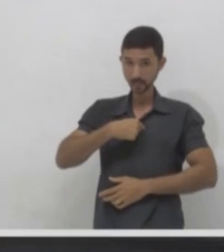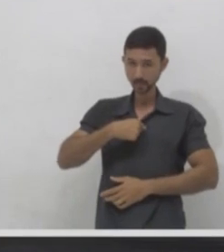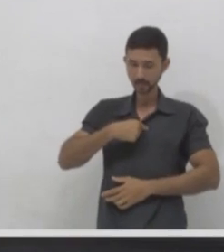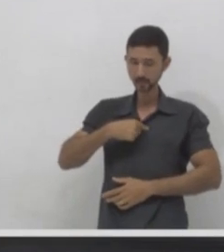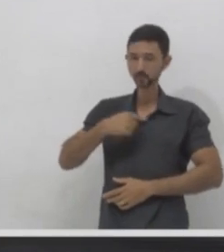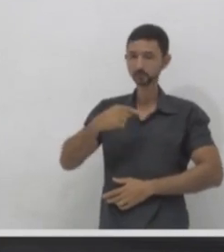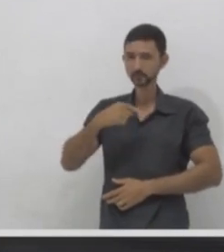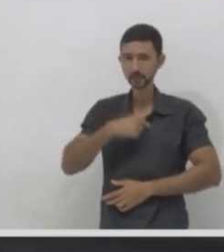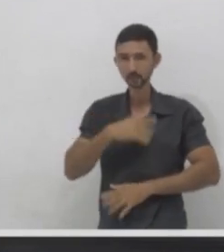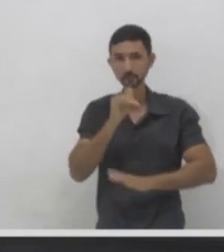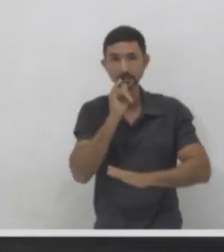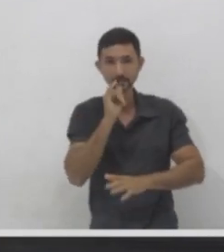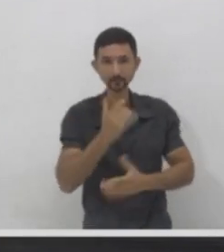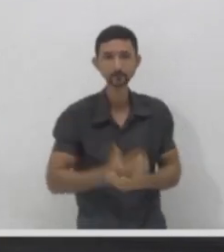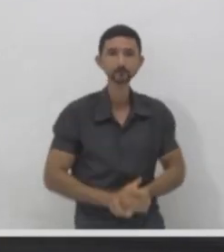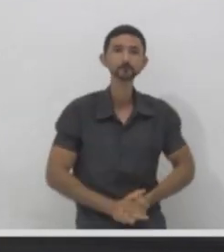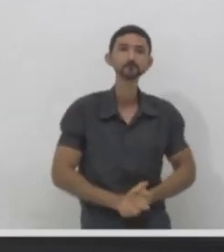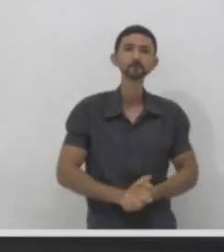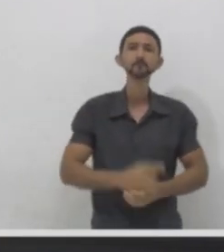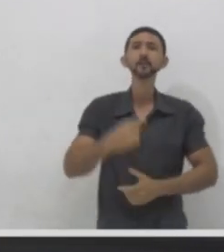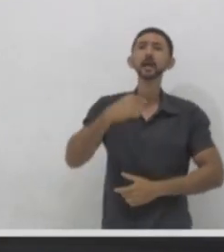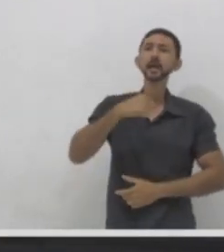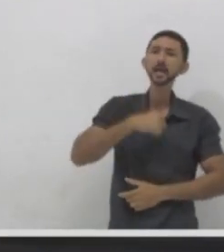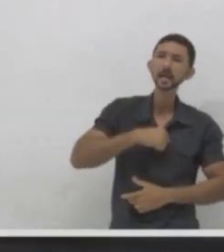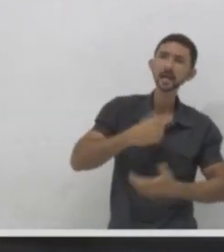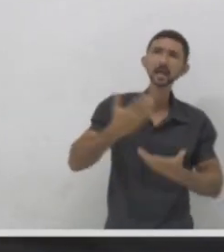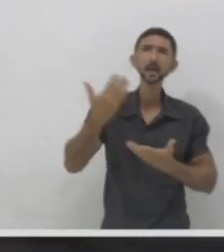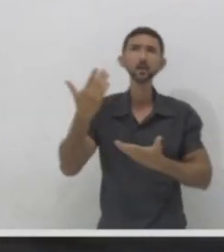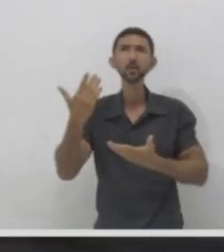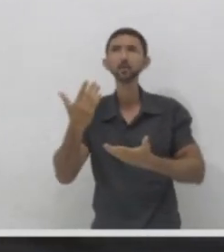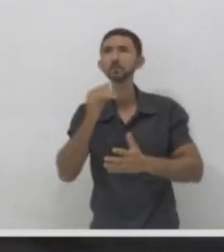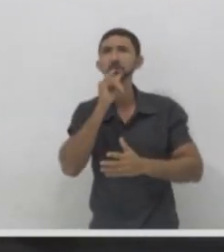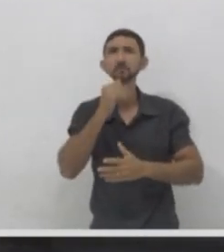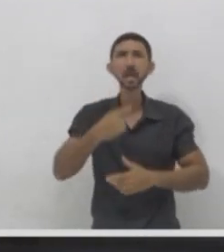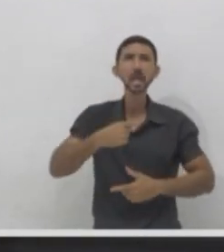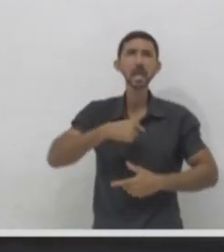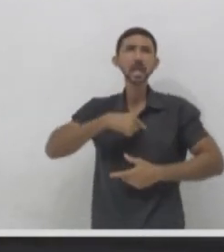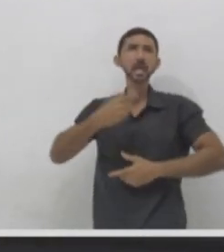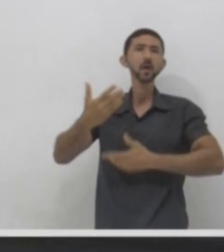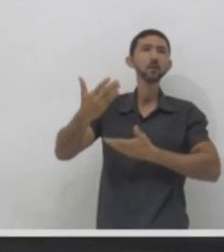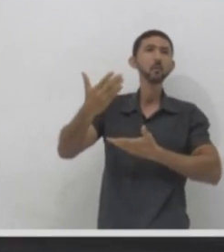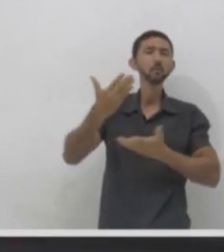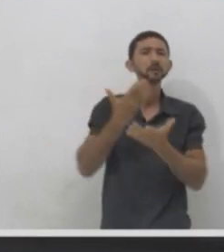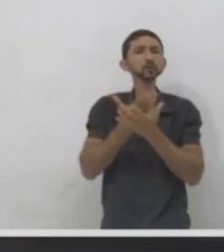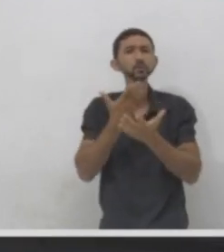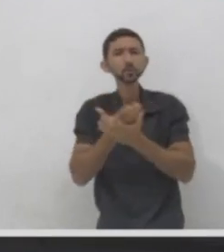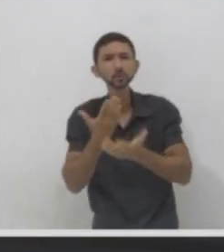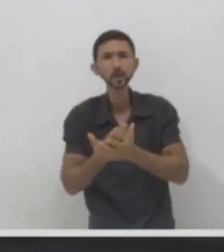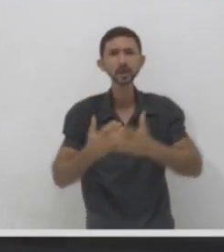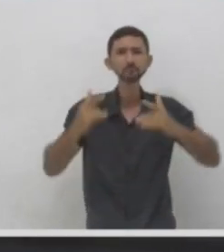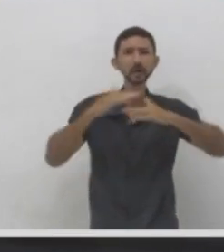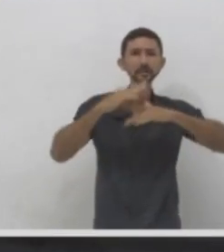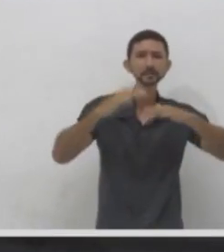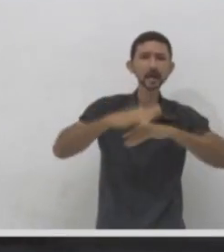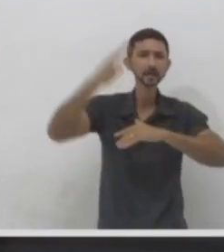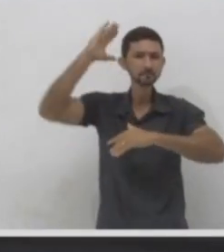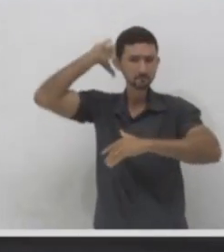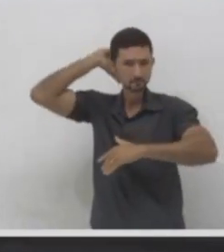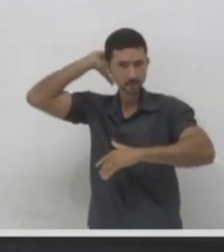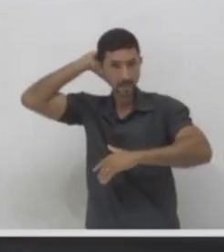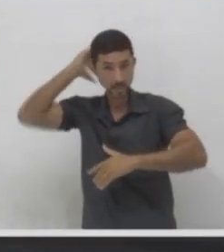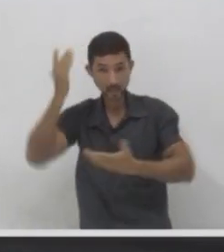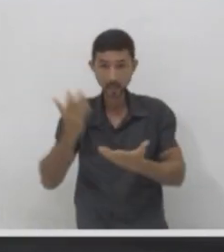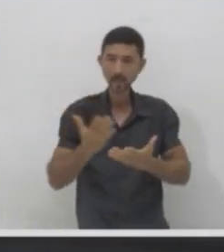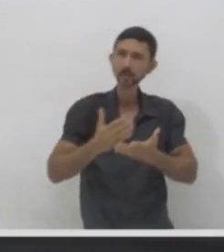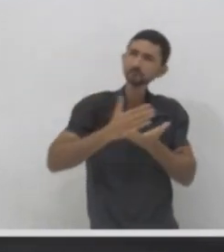certo? Por exemplo, eu era uma estudante da cidade de Belém do Pará, e aí